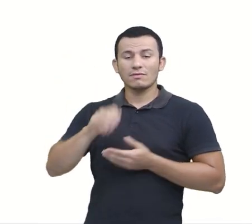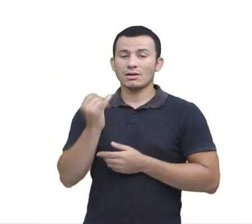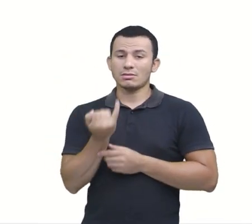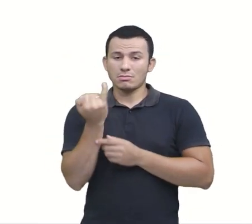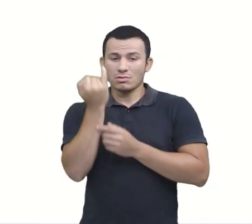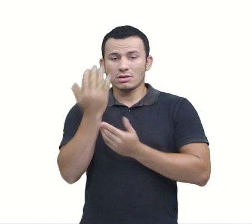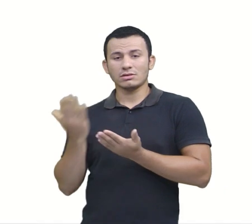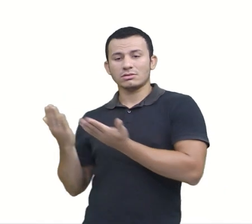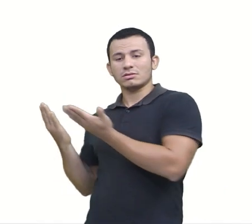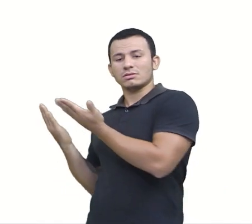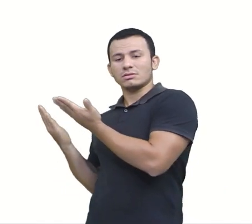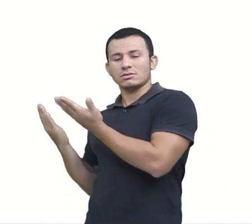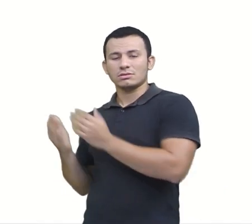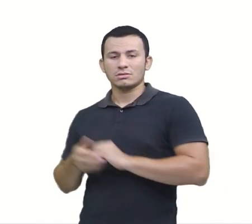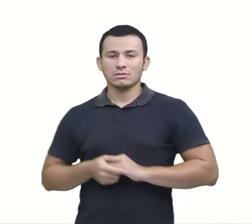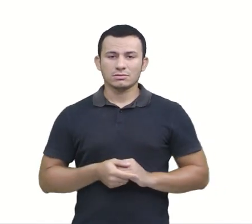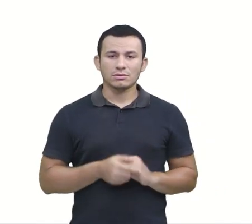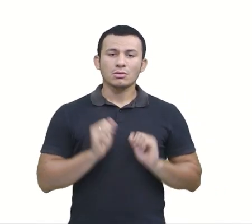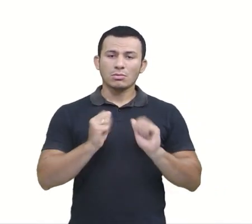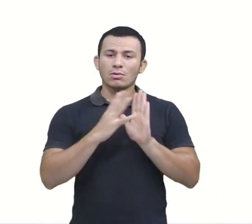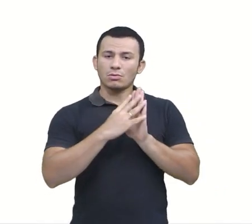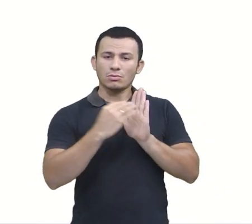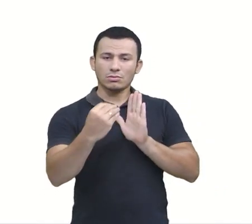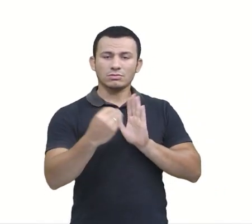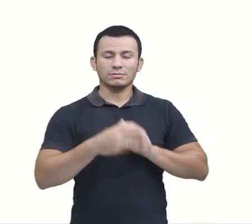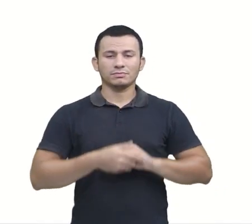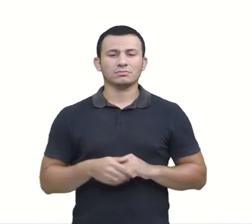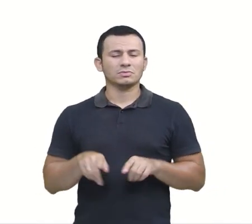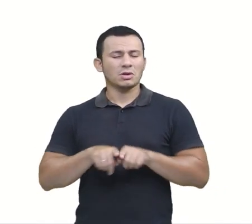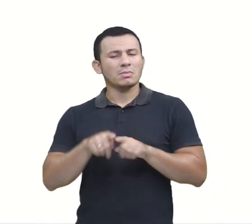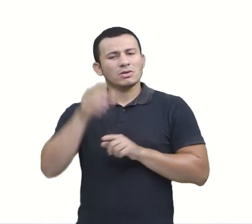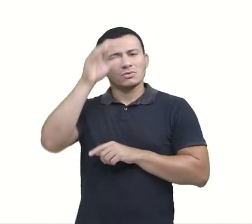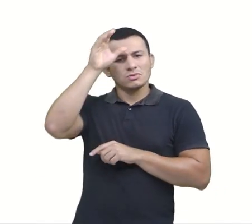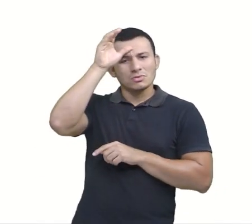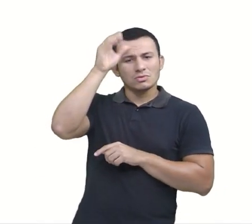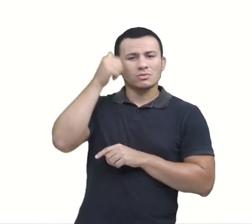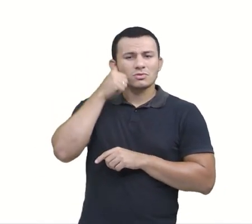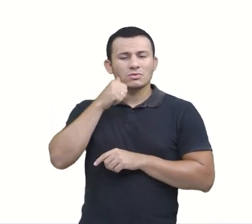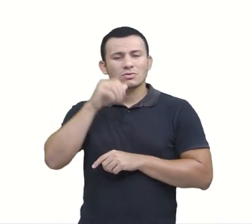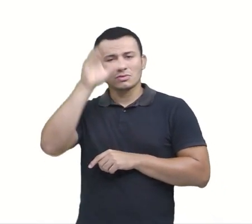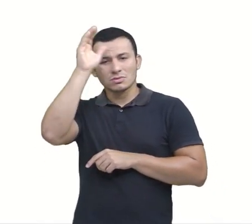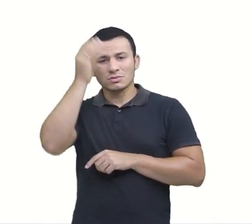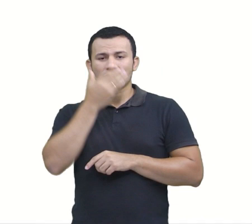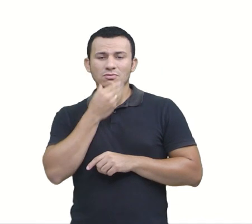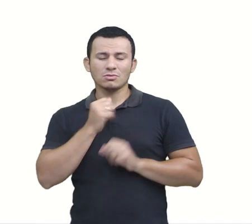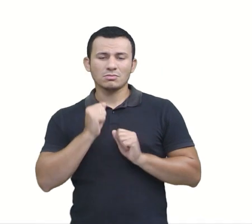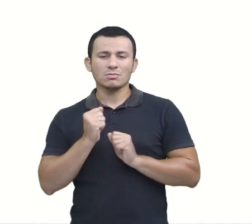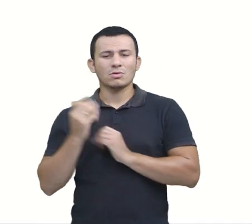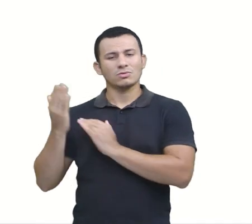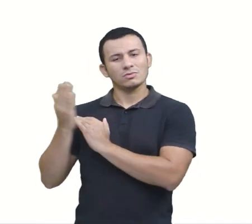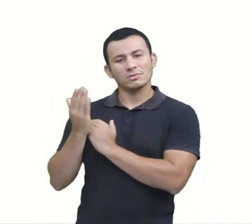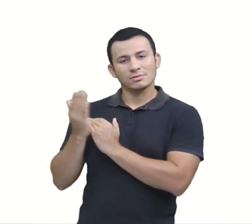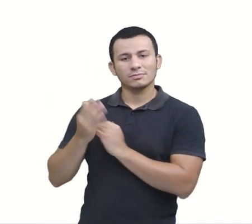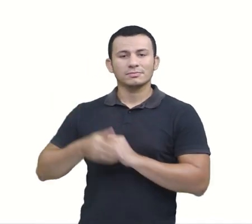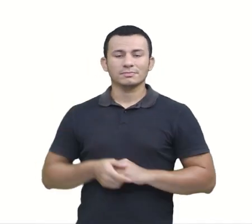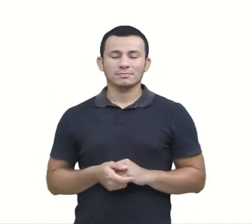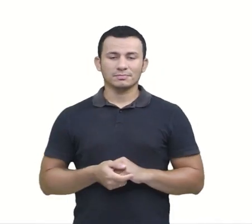da vovó, ou também da tia, do tio, se vocês quiserem. Linguagem,